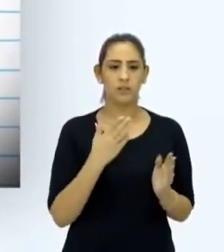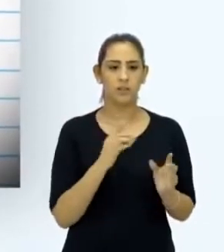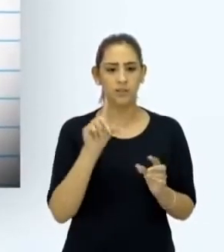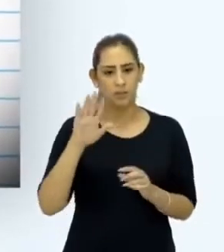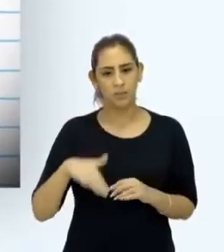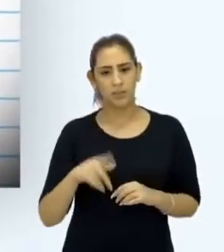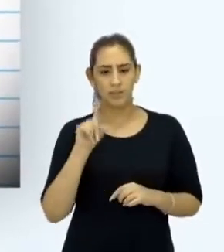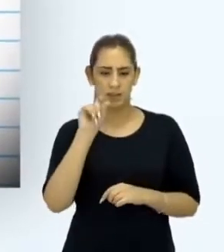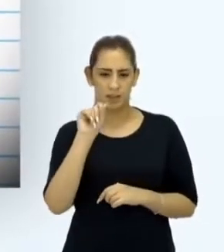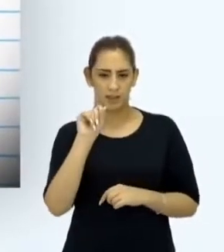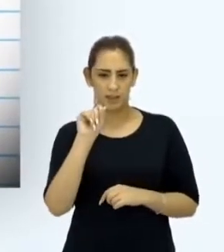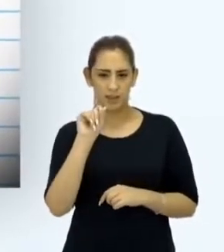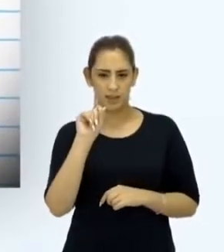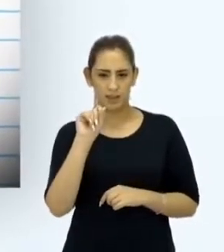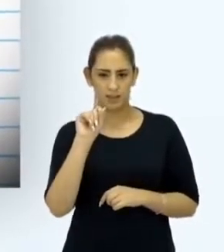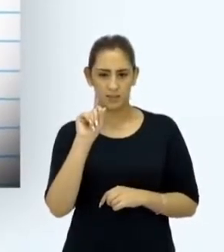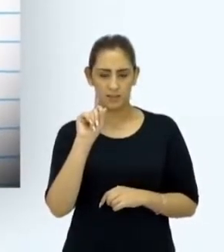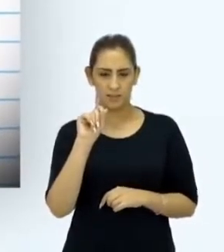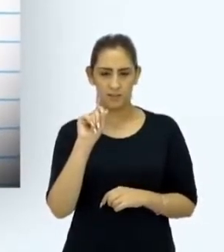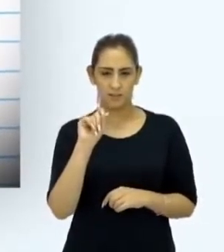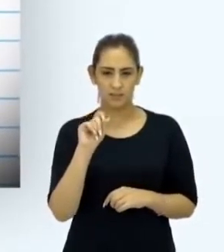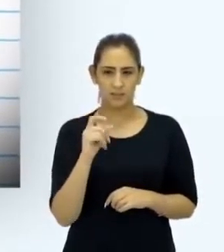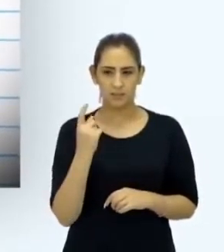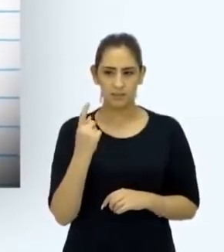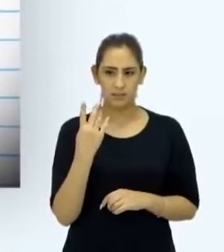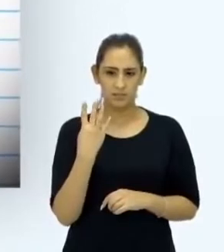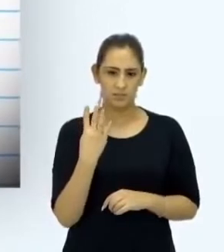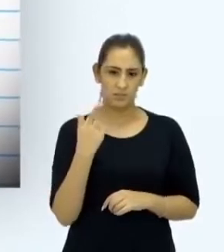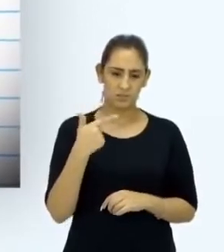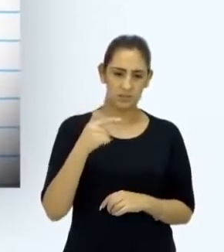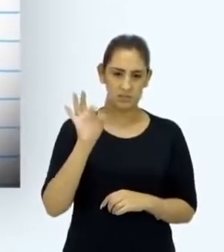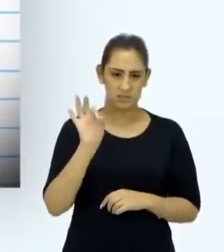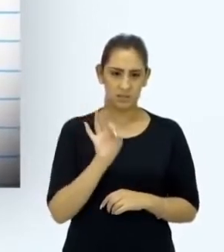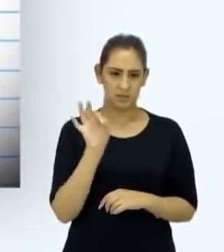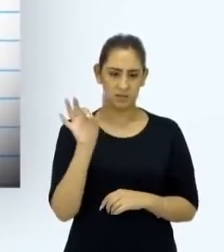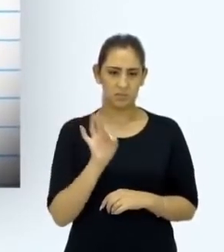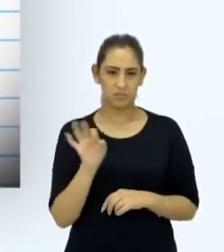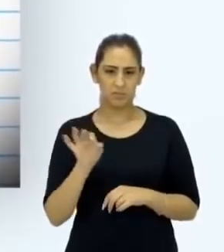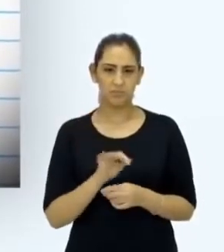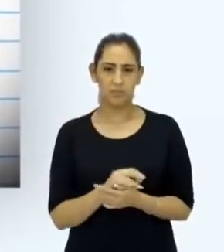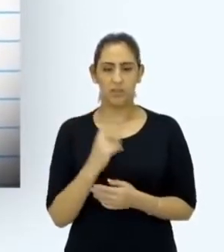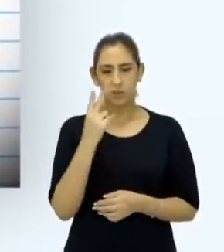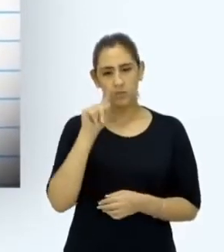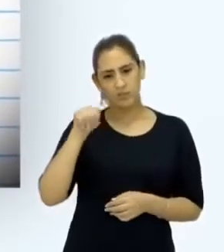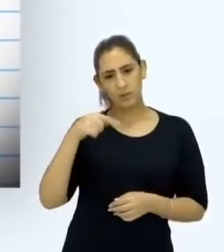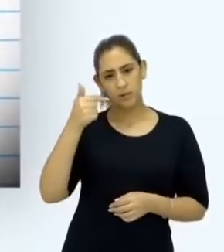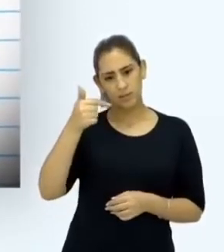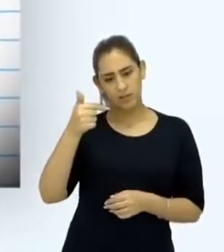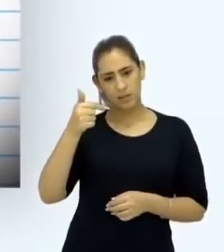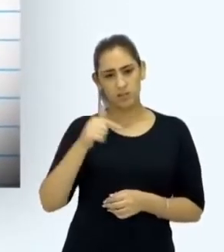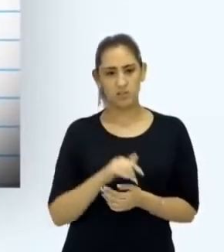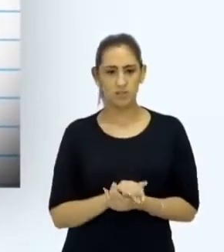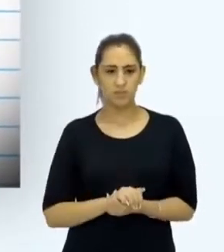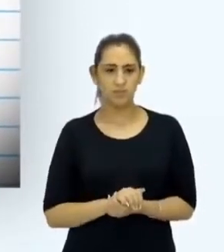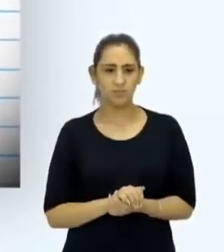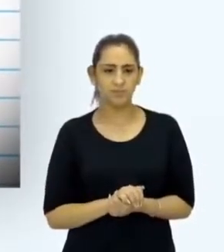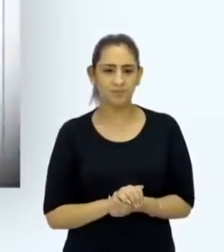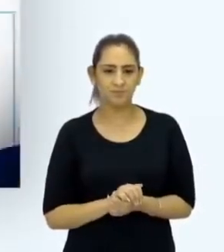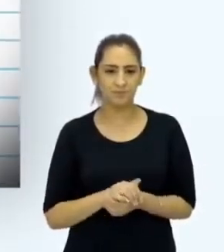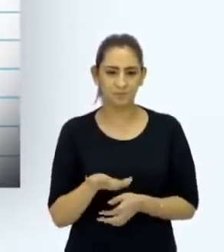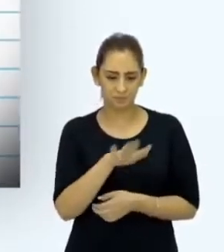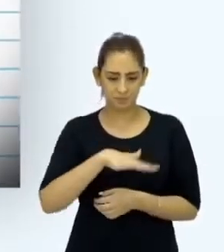hectares eram cerca de 47% do total e ocupavam apenas 2,7% da área. O Censo Agro